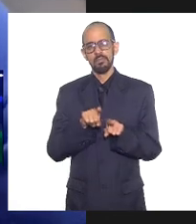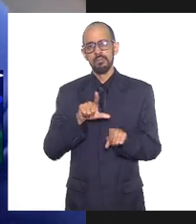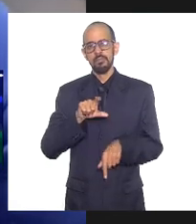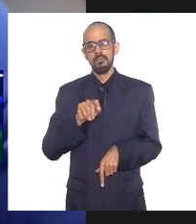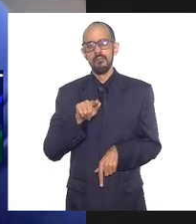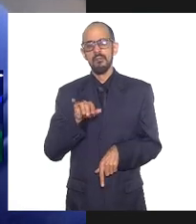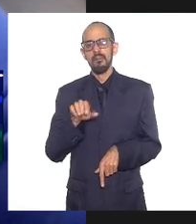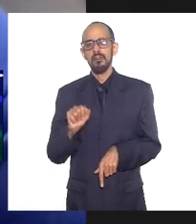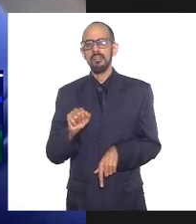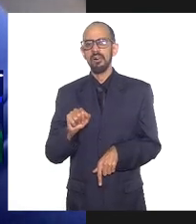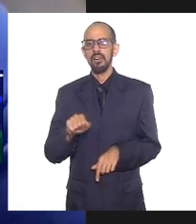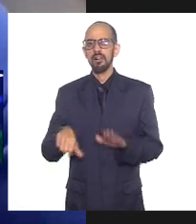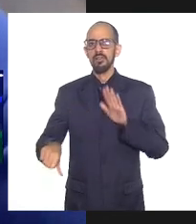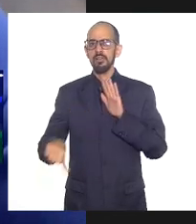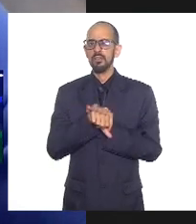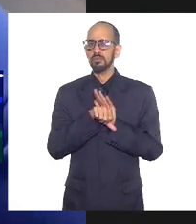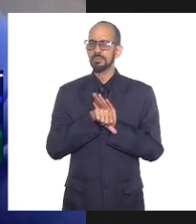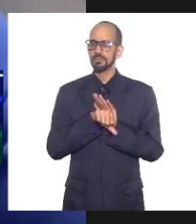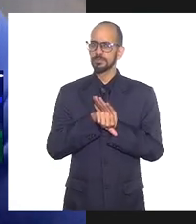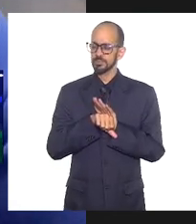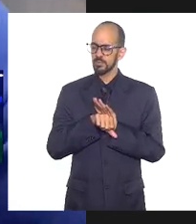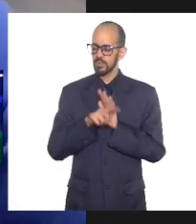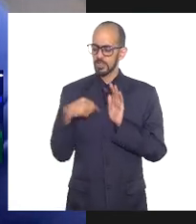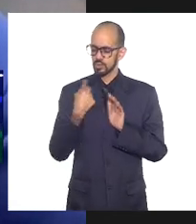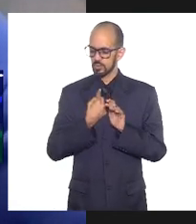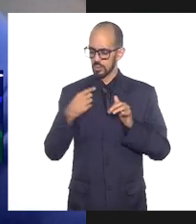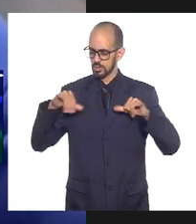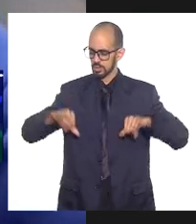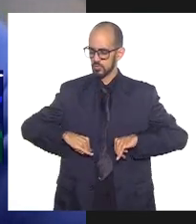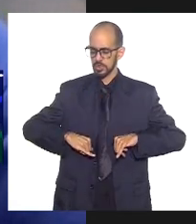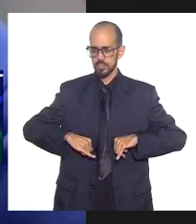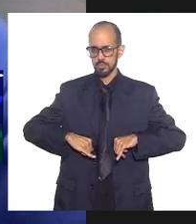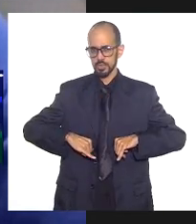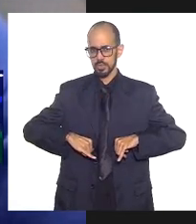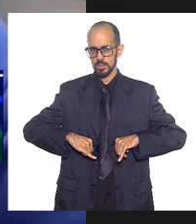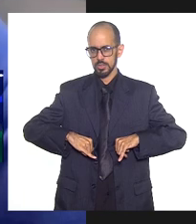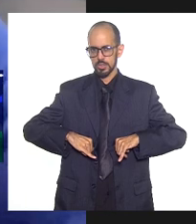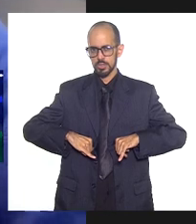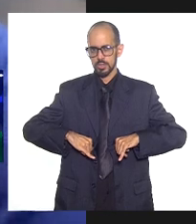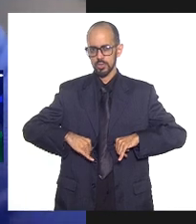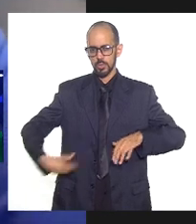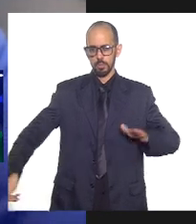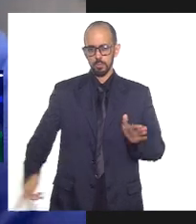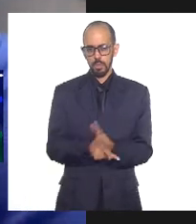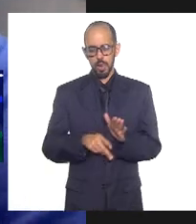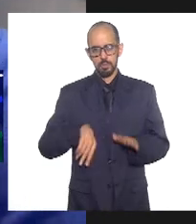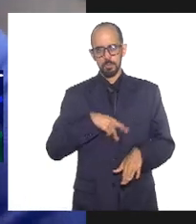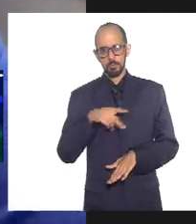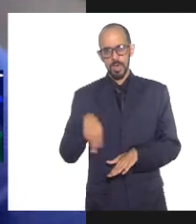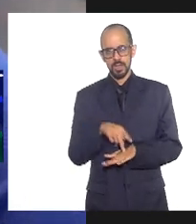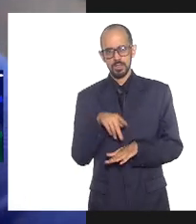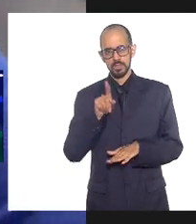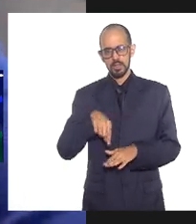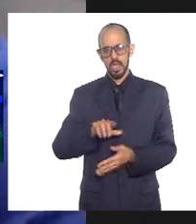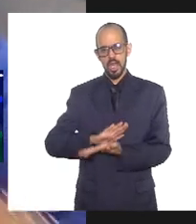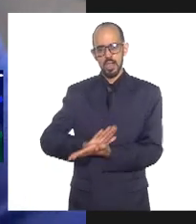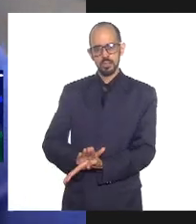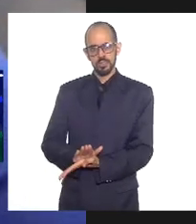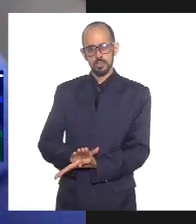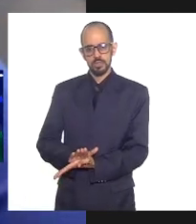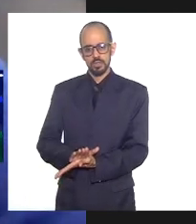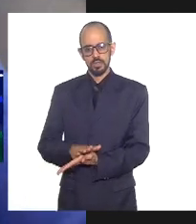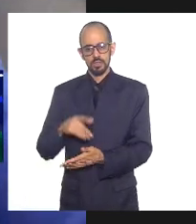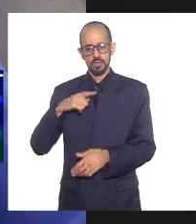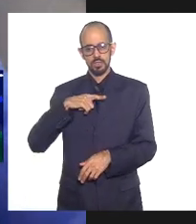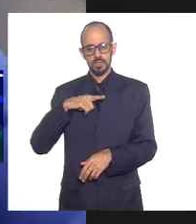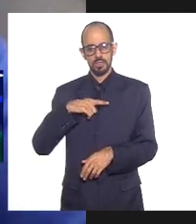de criminalização das nossas vítimas, vítimas desse Estado que é racista, que impõe uma política pública